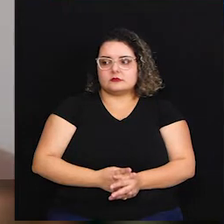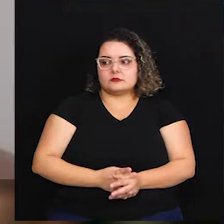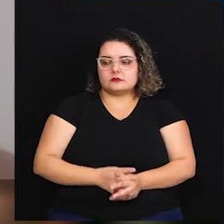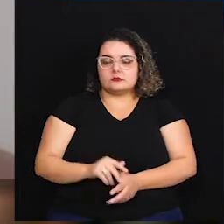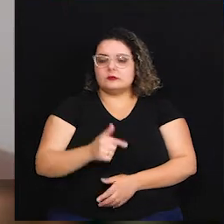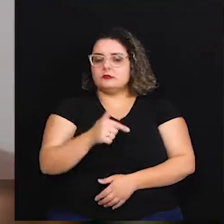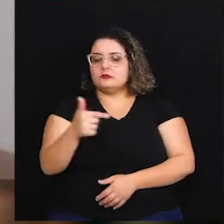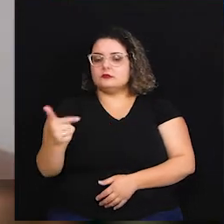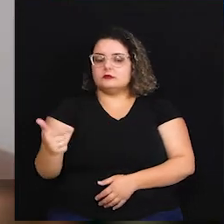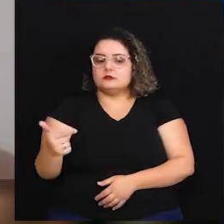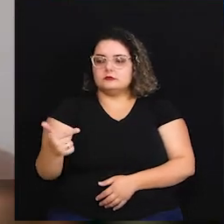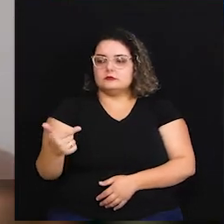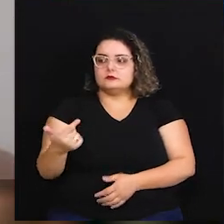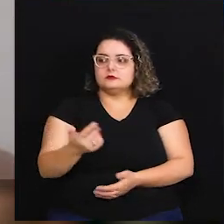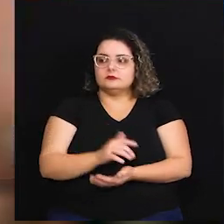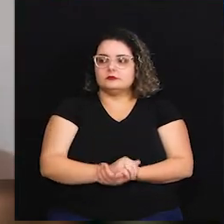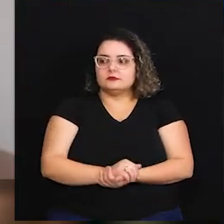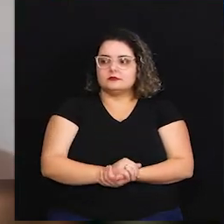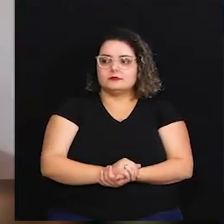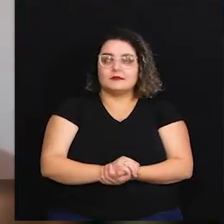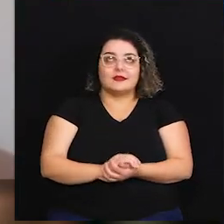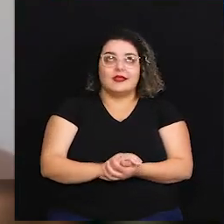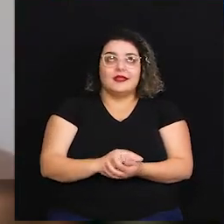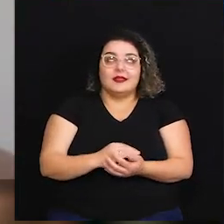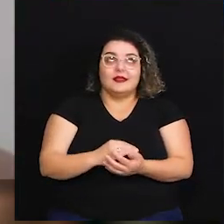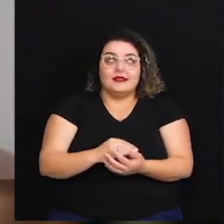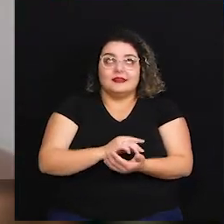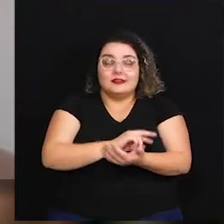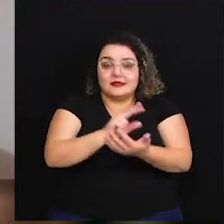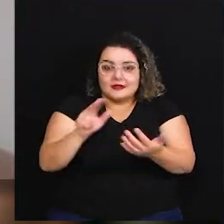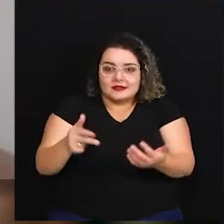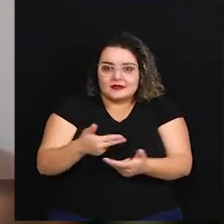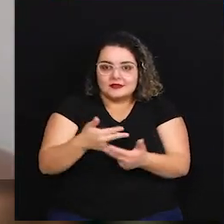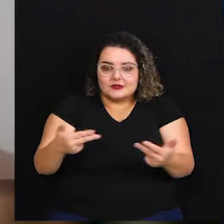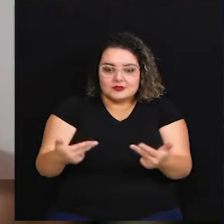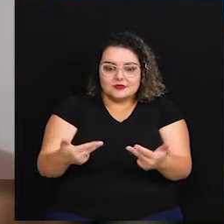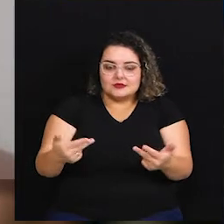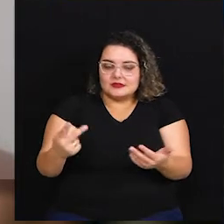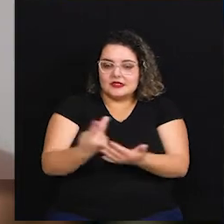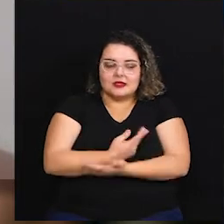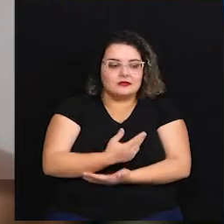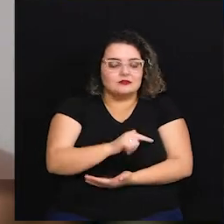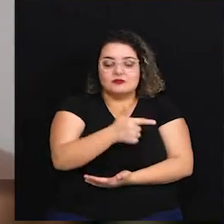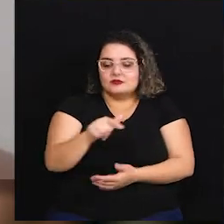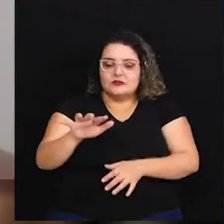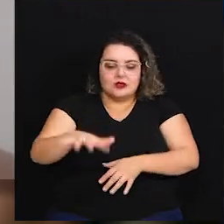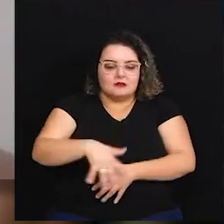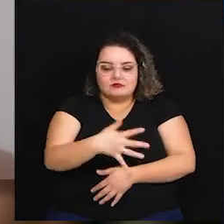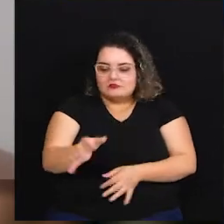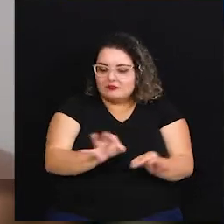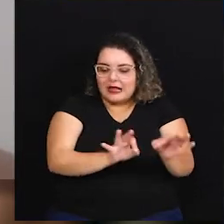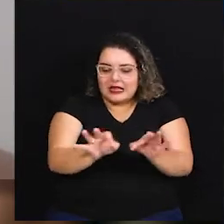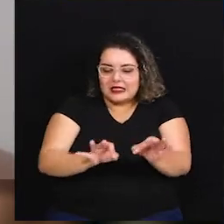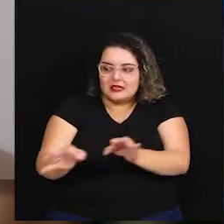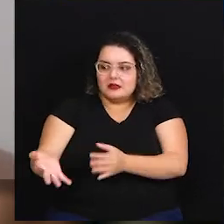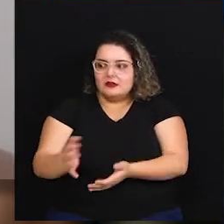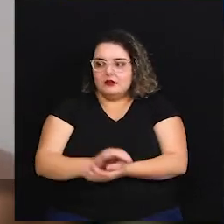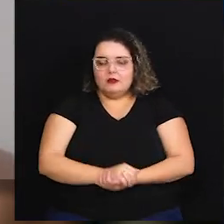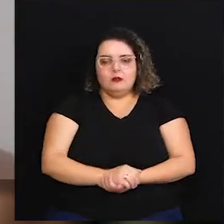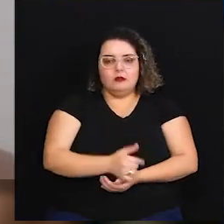eu não tinha uma boa. Nossa, era tanta coisa errada que, assim, não tinha planejamento, eu não tinha nenhum tipo